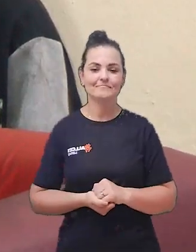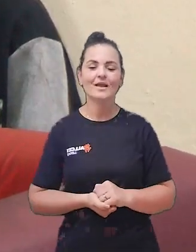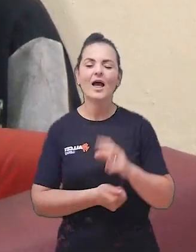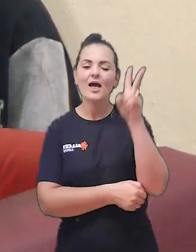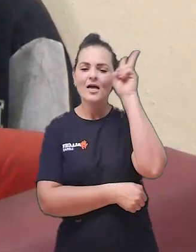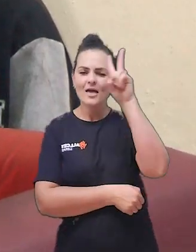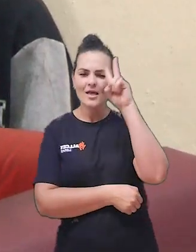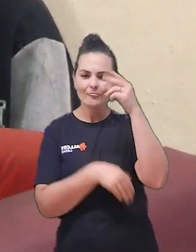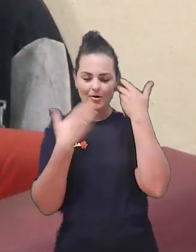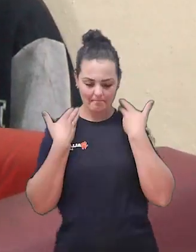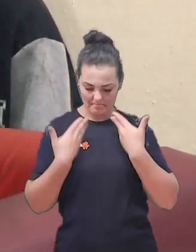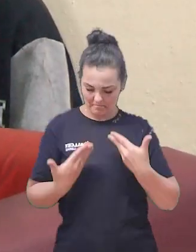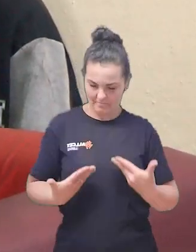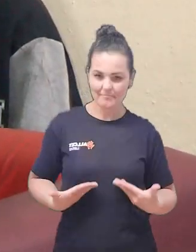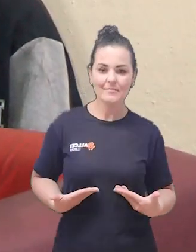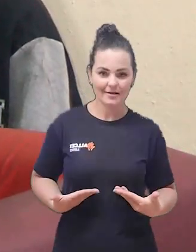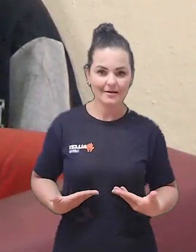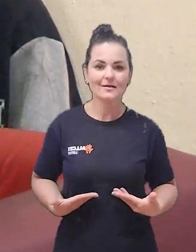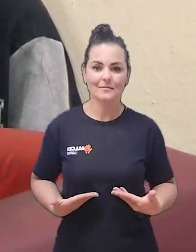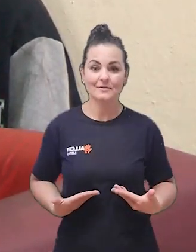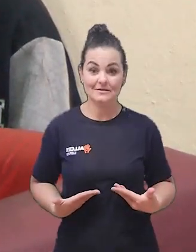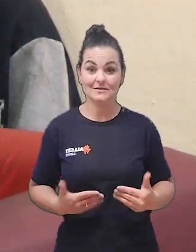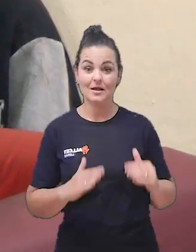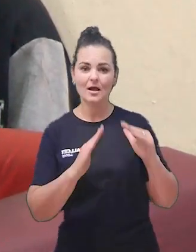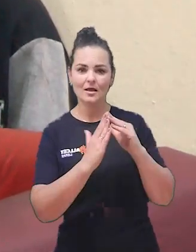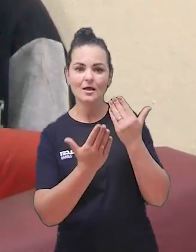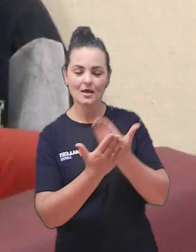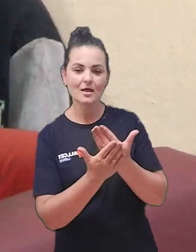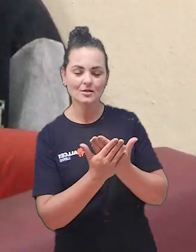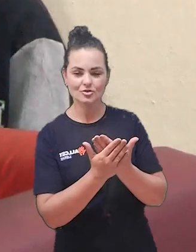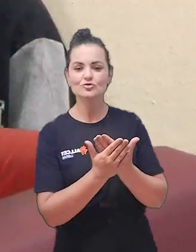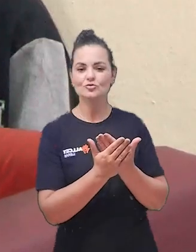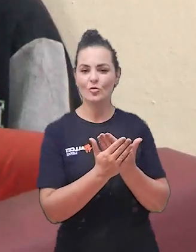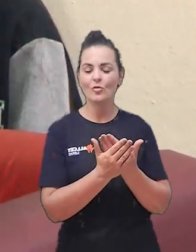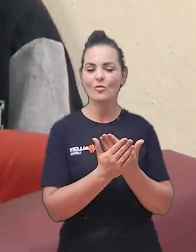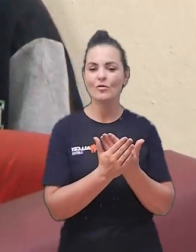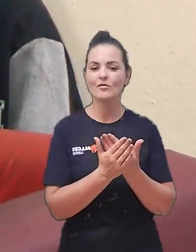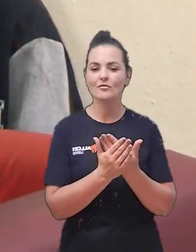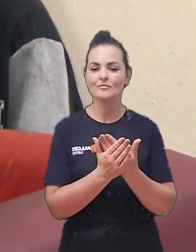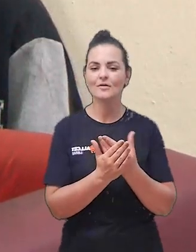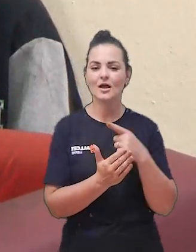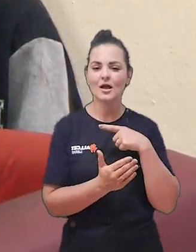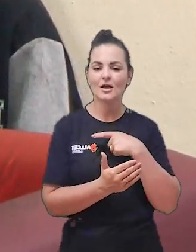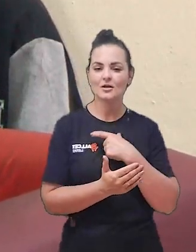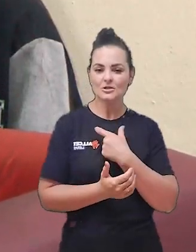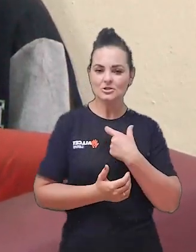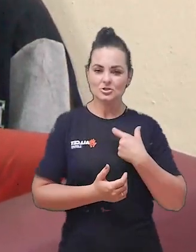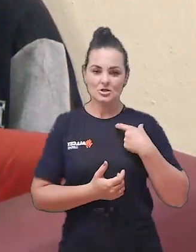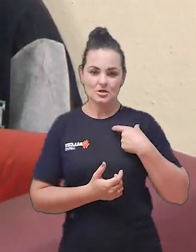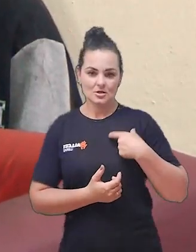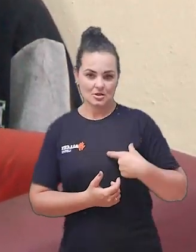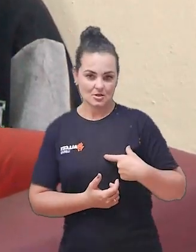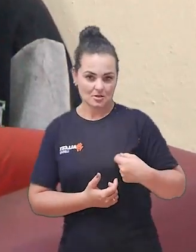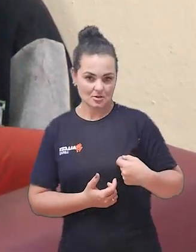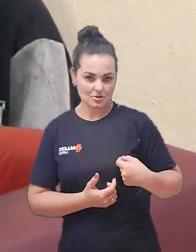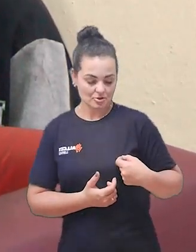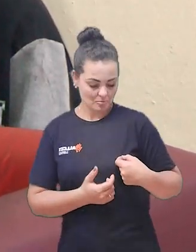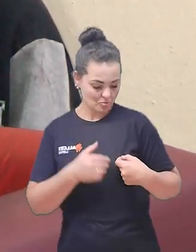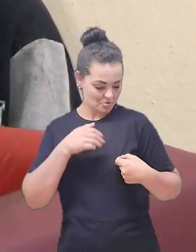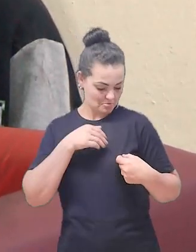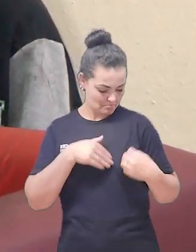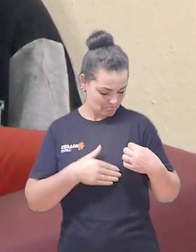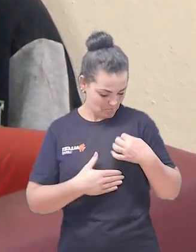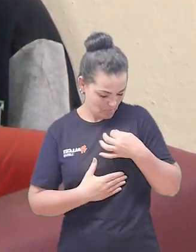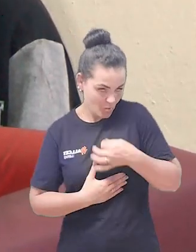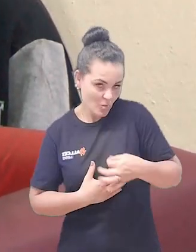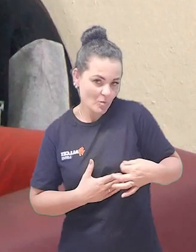minha camisa de escola, ela vinha com um bolsinho, era pregado em cima da camisa, e a